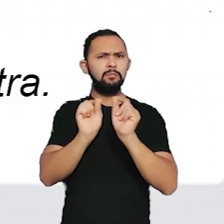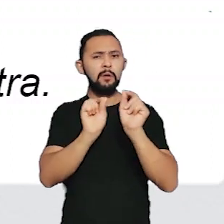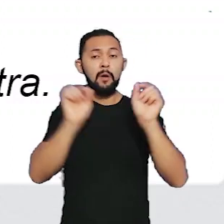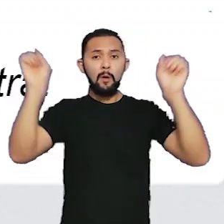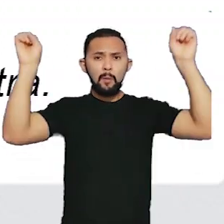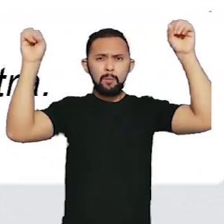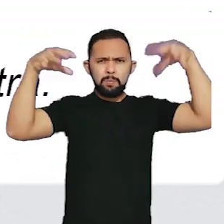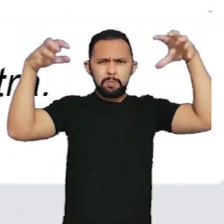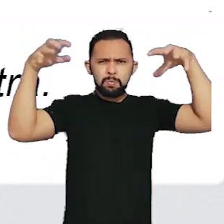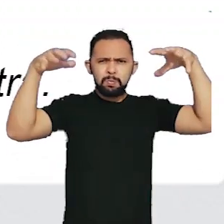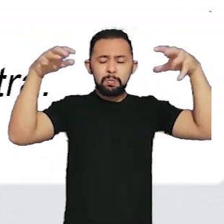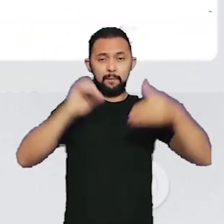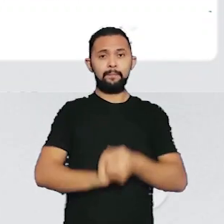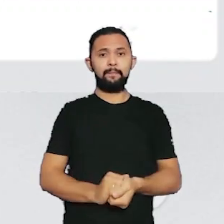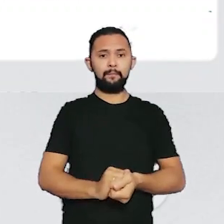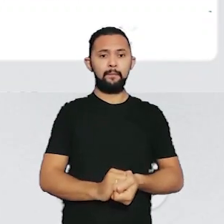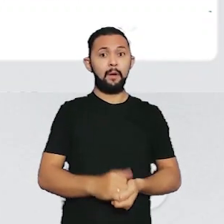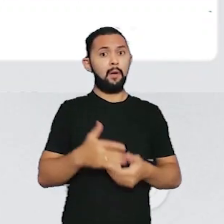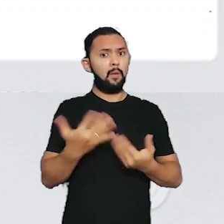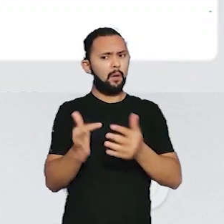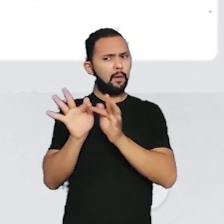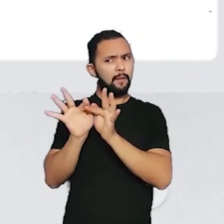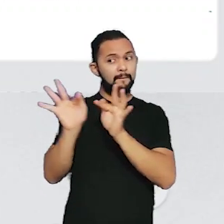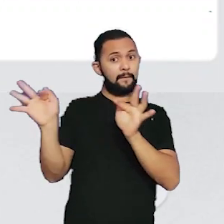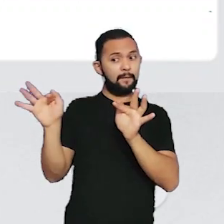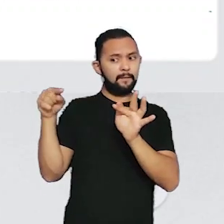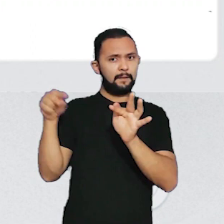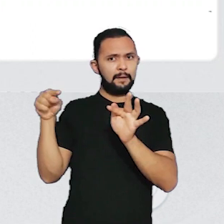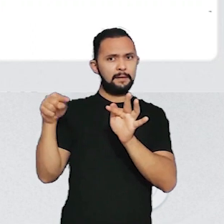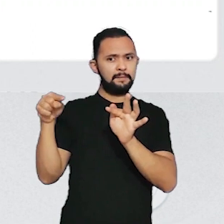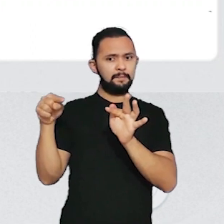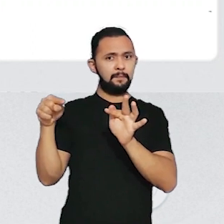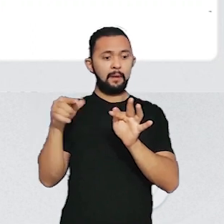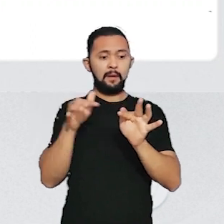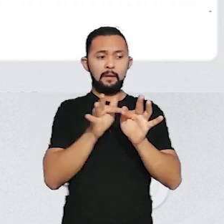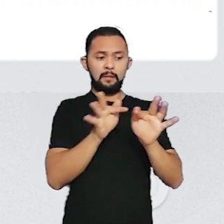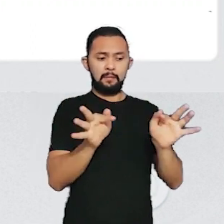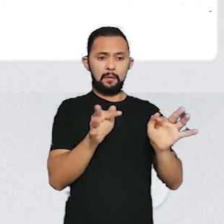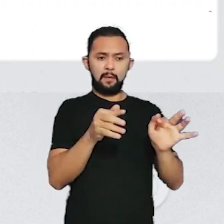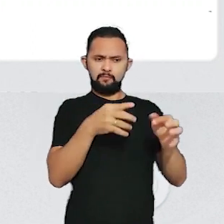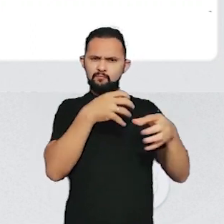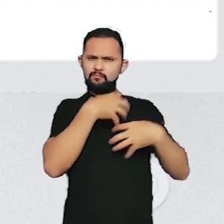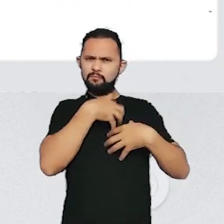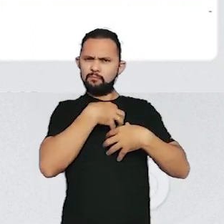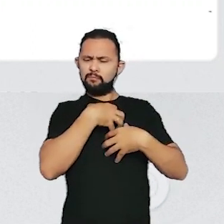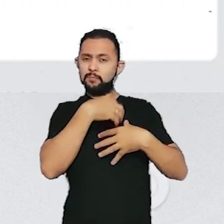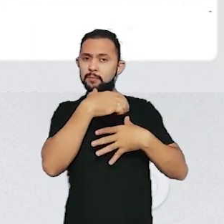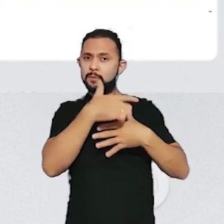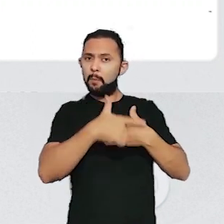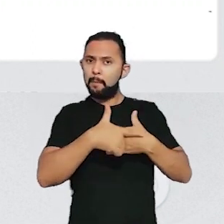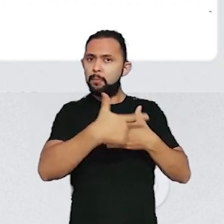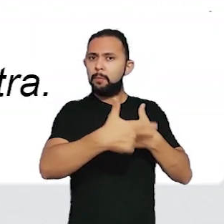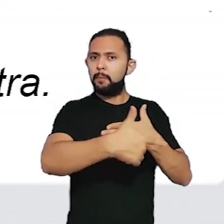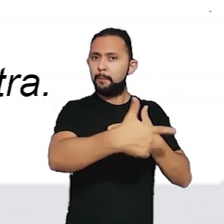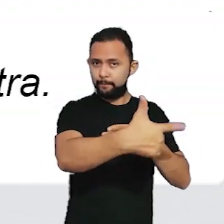tremendo temporal. Qual é a oração que me traz a ideia de causa e qual é a relação que vai me trazer uma ideia de